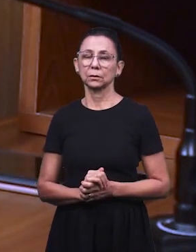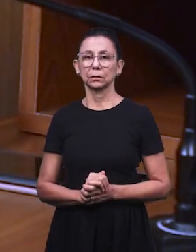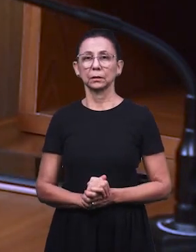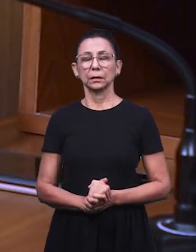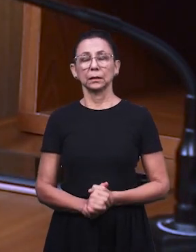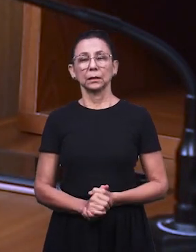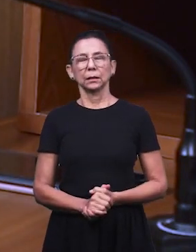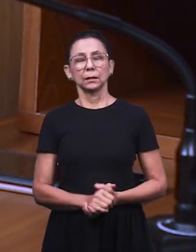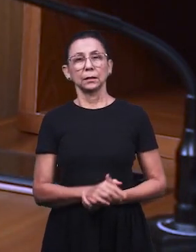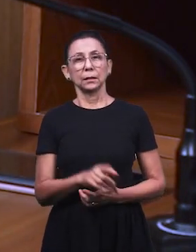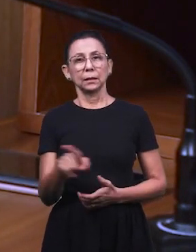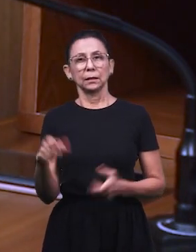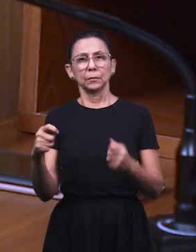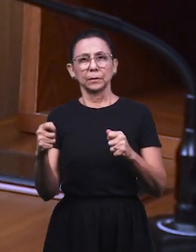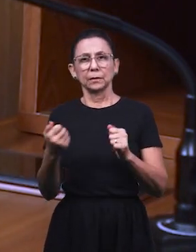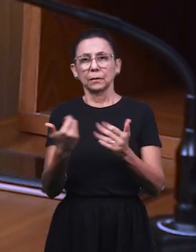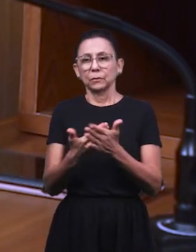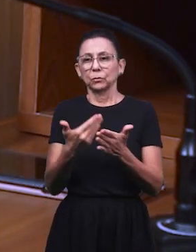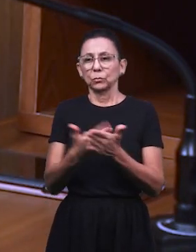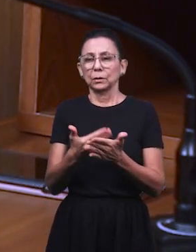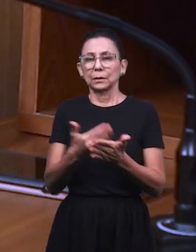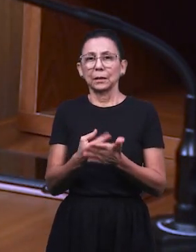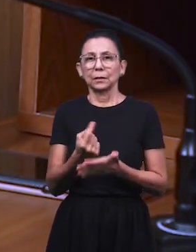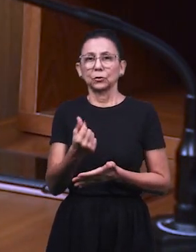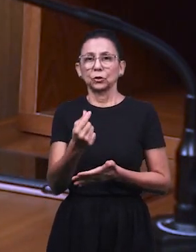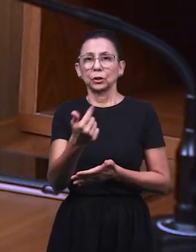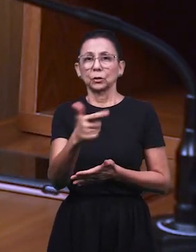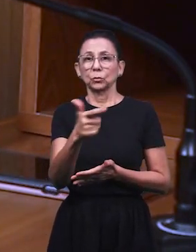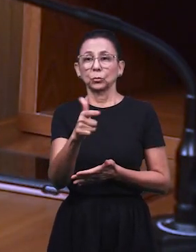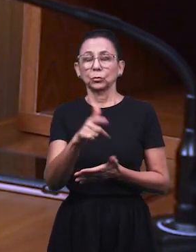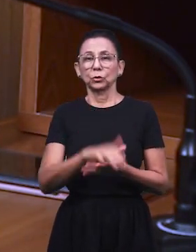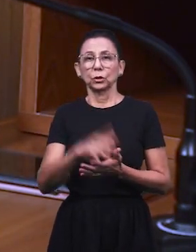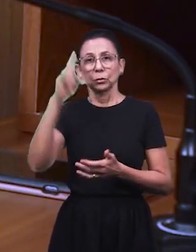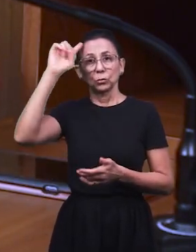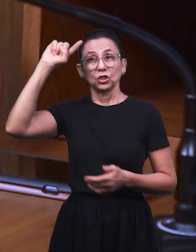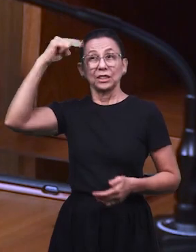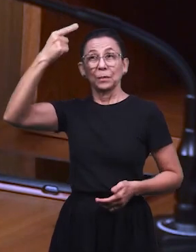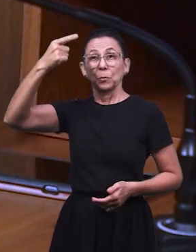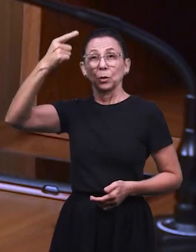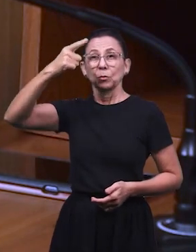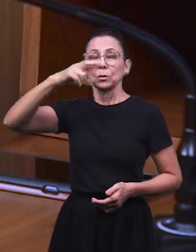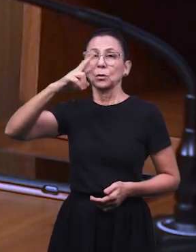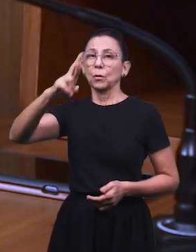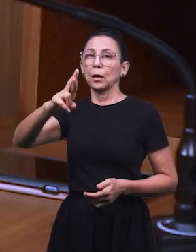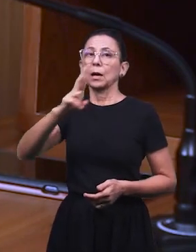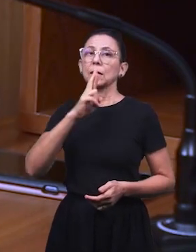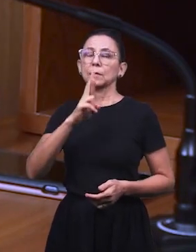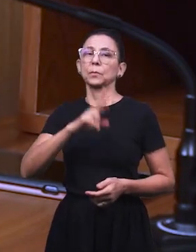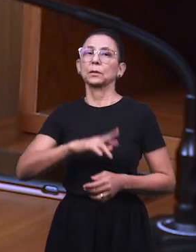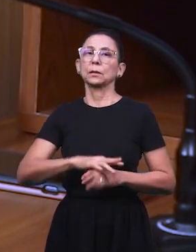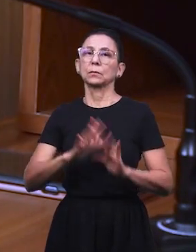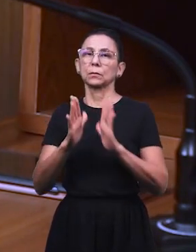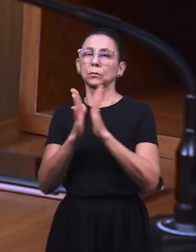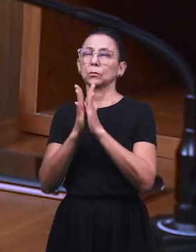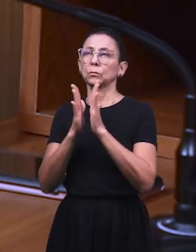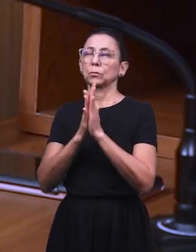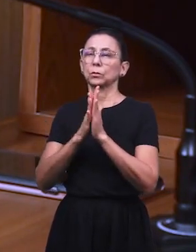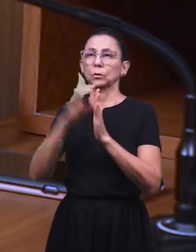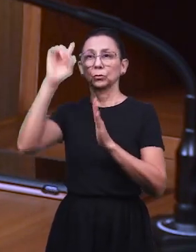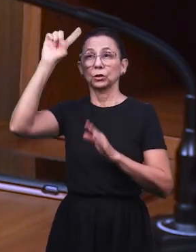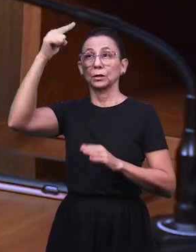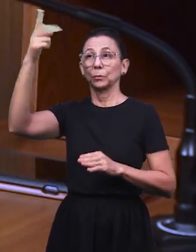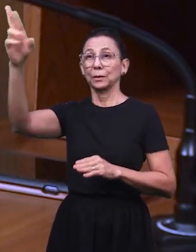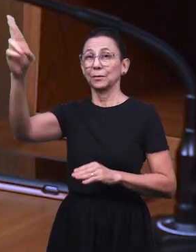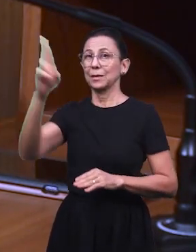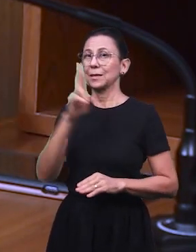ela estava sem, situação financeira não estava boa, e no outro dia o Senhor respondeu. Foi muito... Ela orou à noite, no outro dia o Senhor já trouxe a